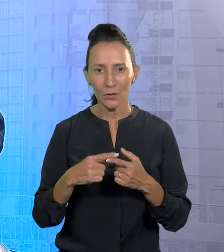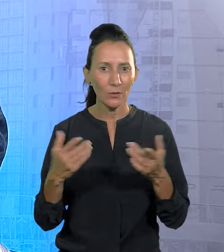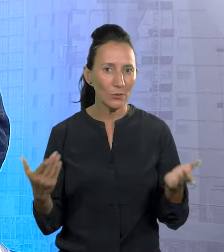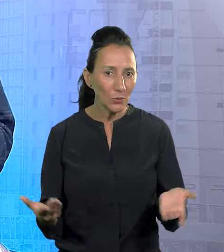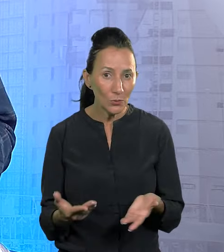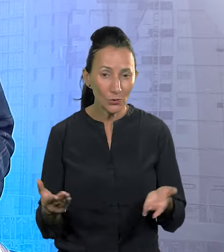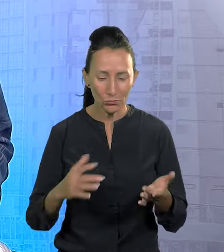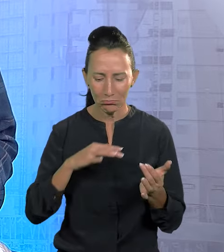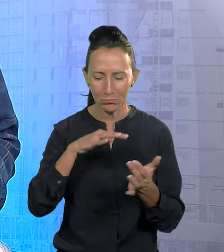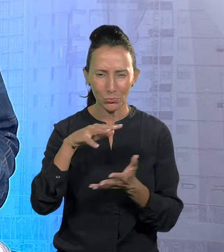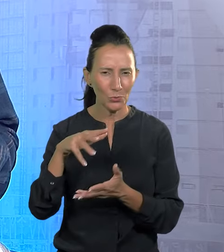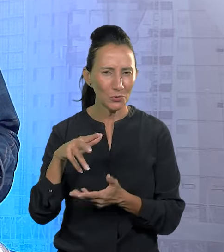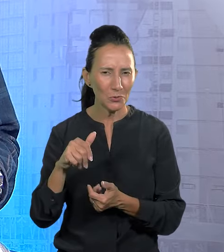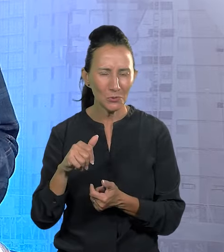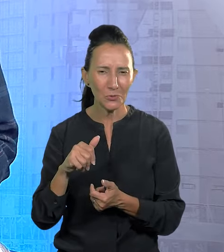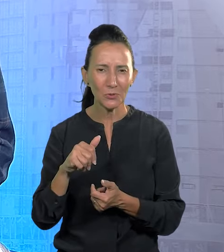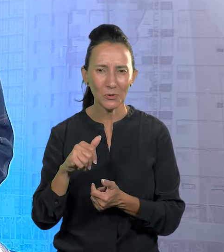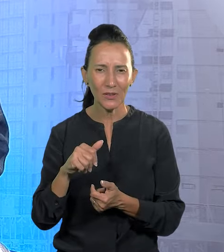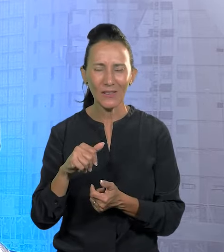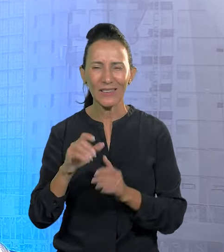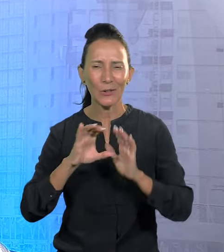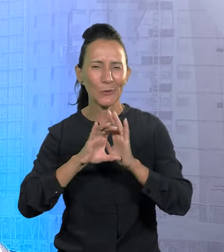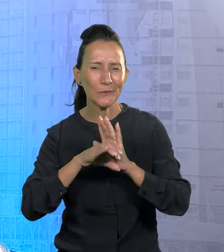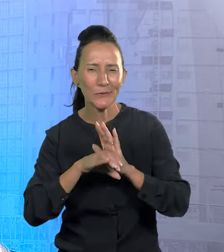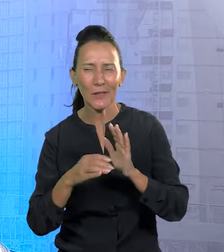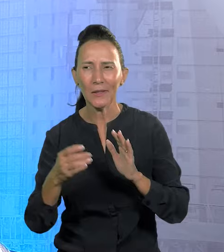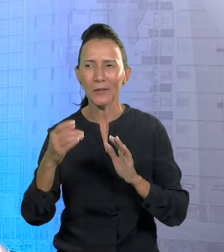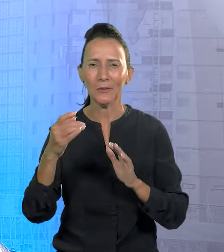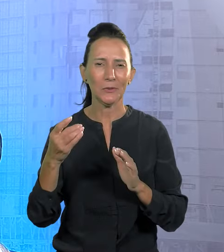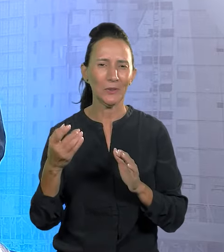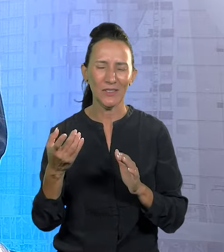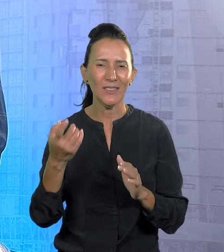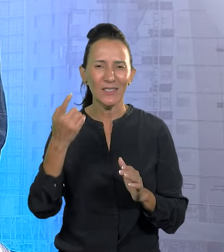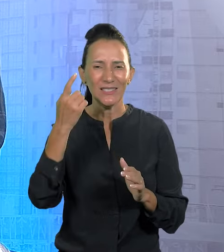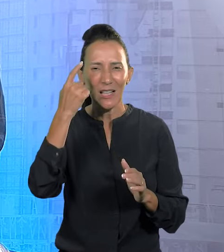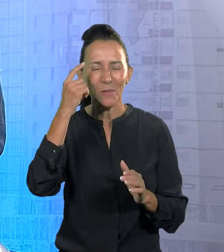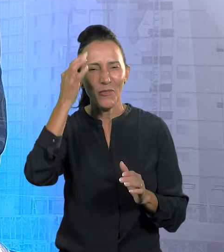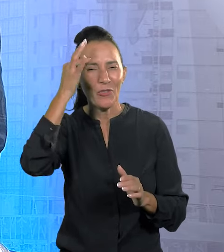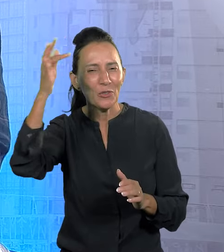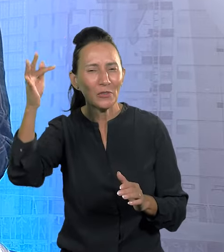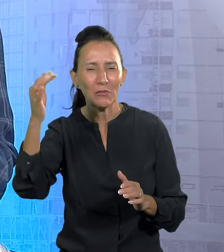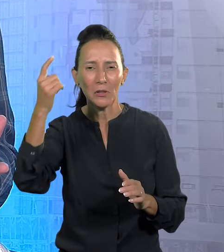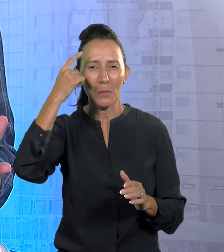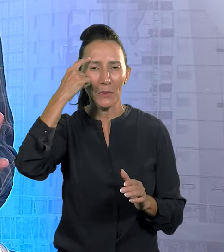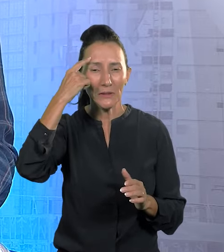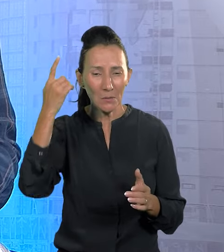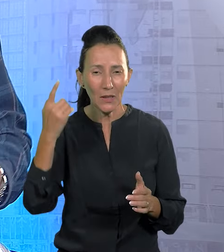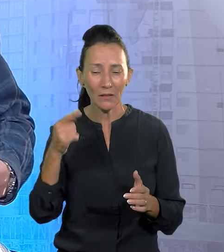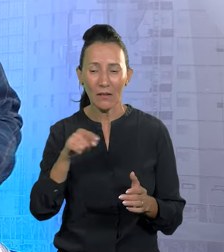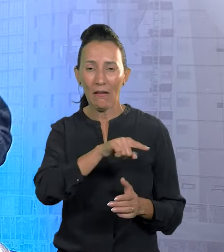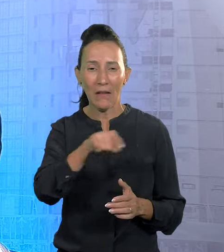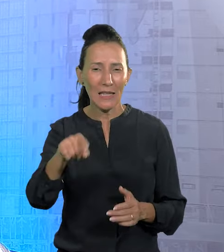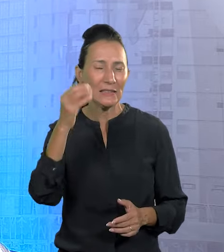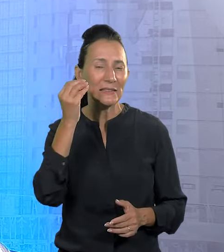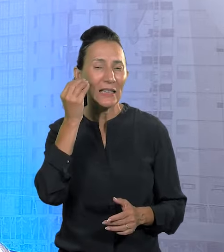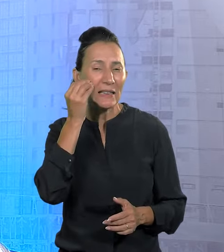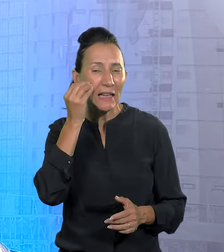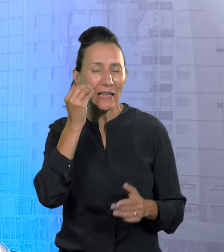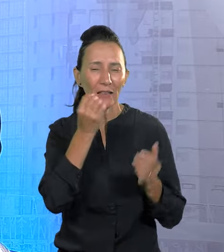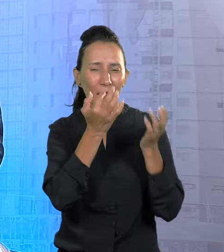porque, hoje em dia, o mundo, com sua massa de conceitos, pensamentos, filosofias, eles